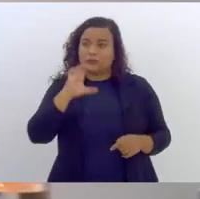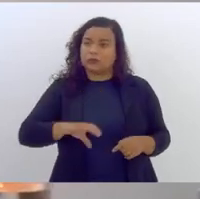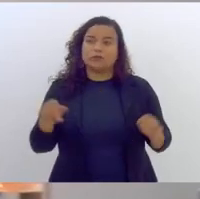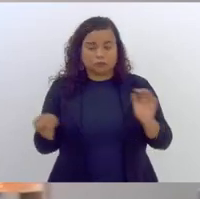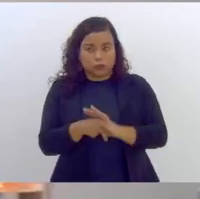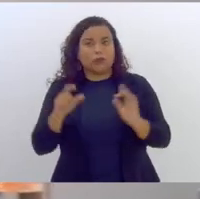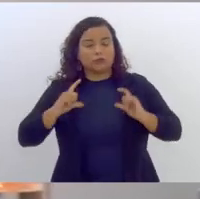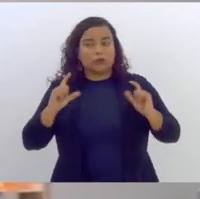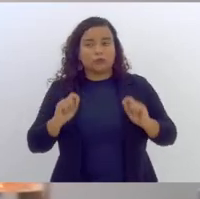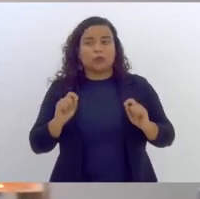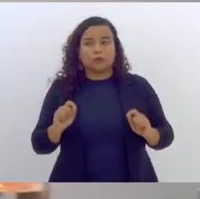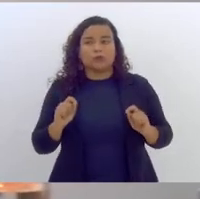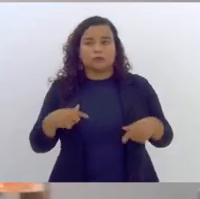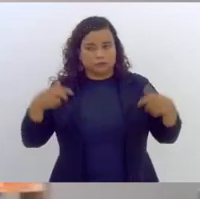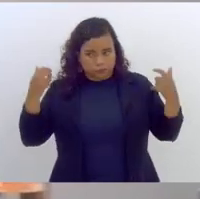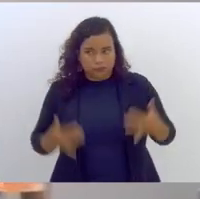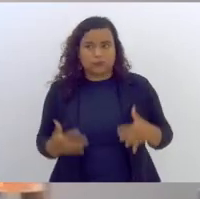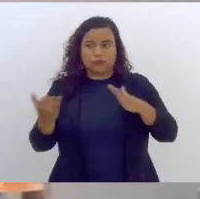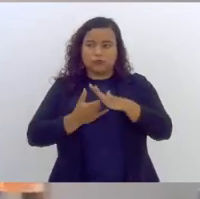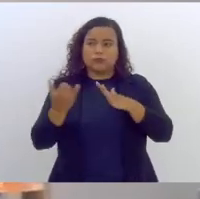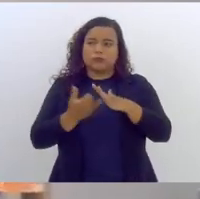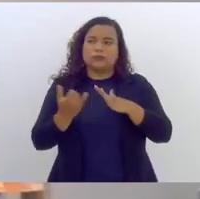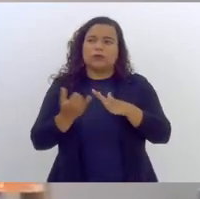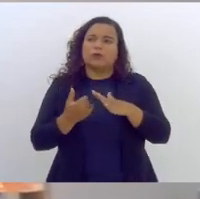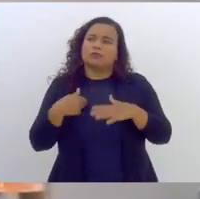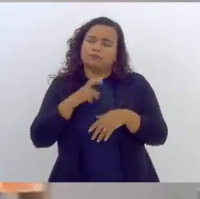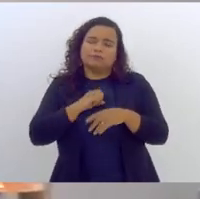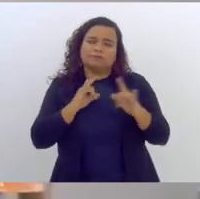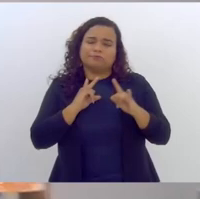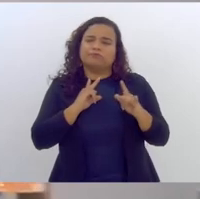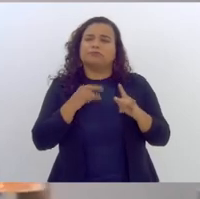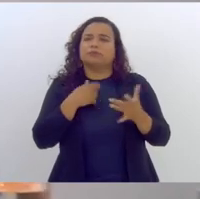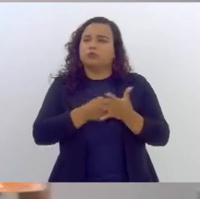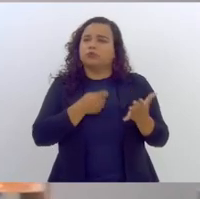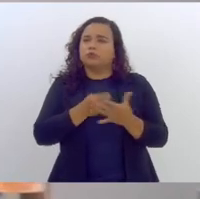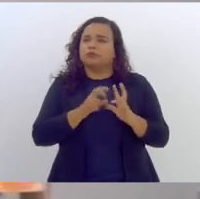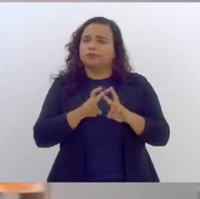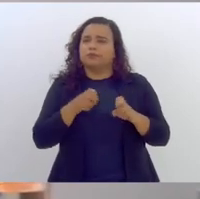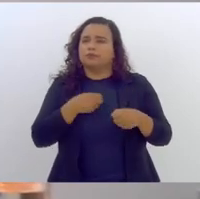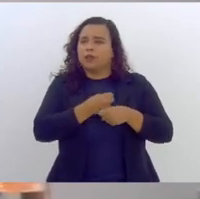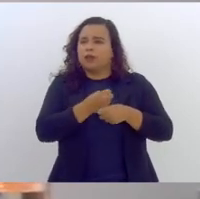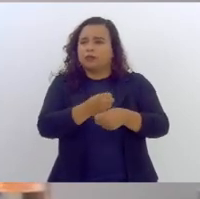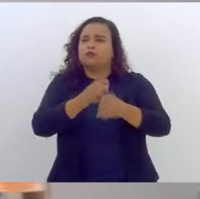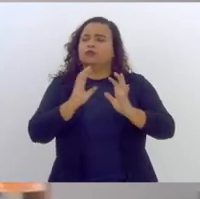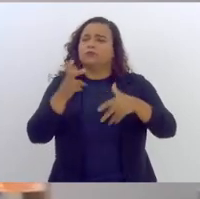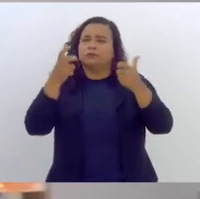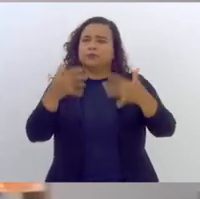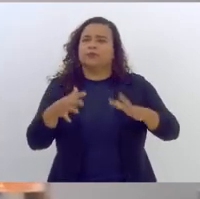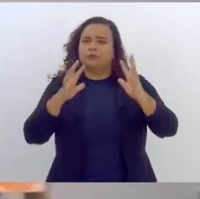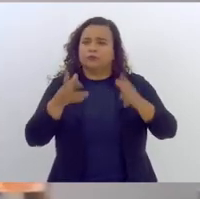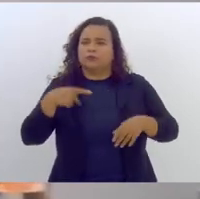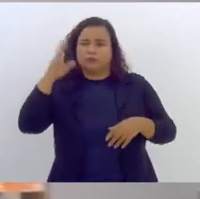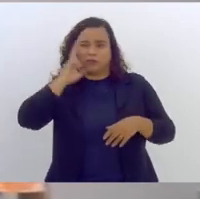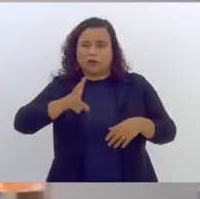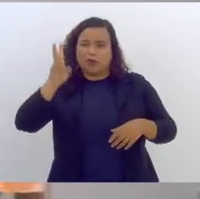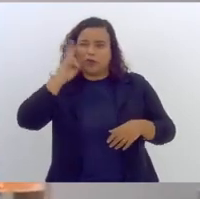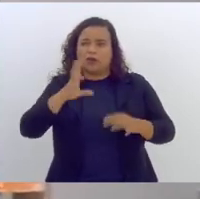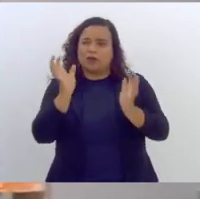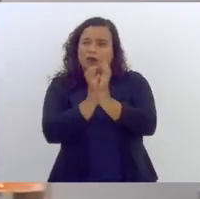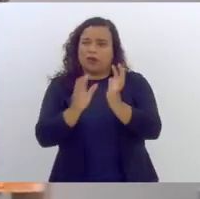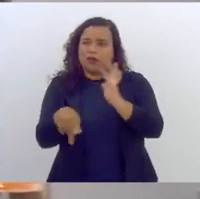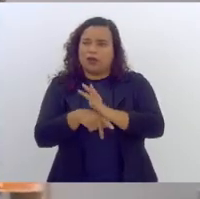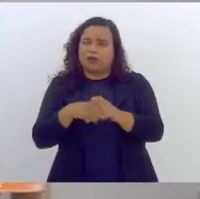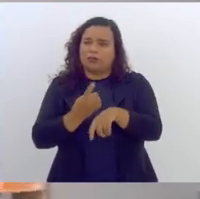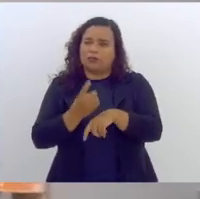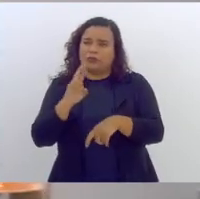aí falo pela pela instituição que tanto amo tanto luto ao longo desses anos já falei da minha do meu histórico classista Doutora